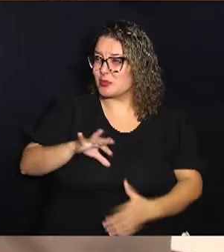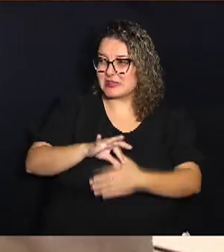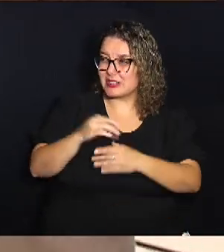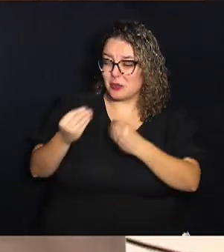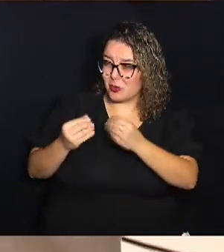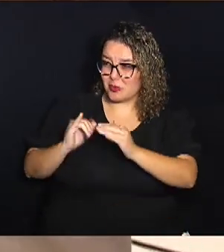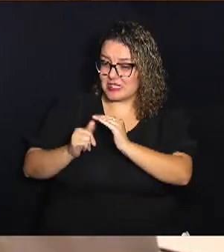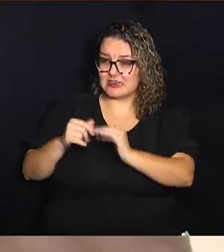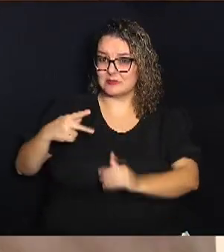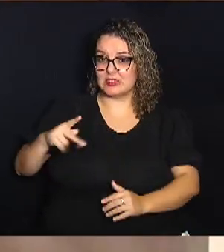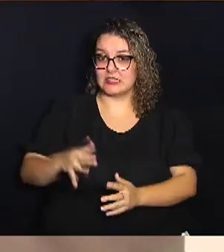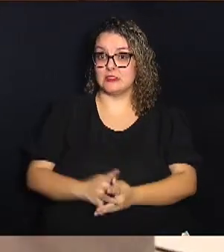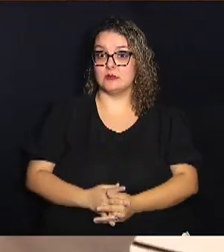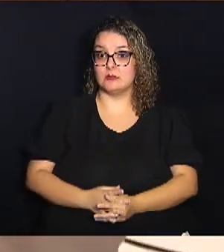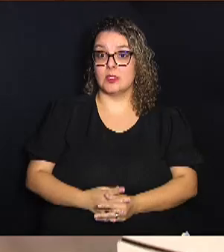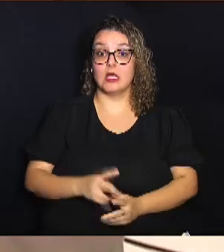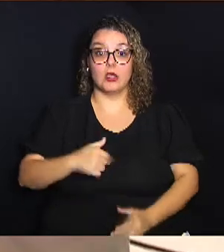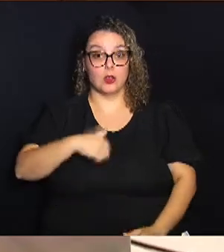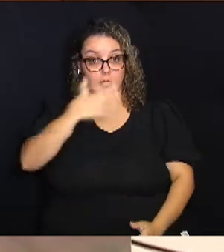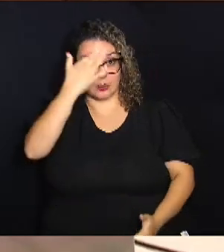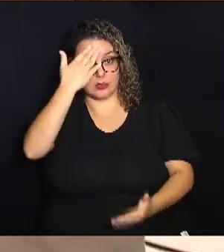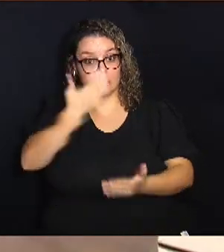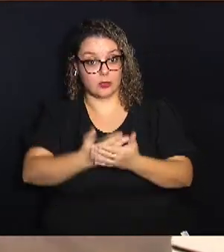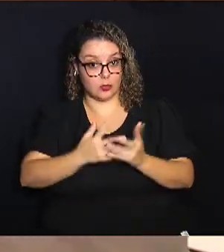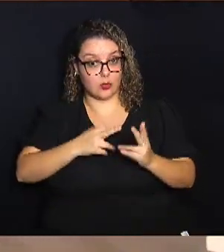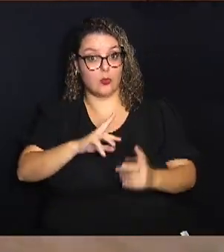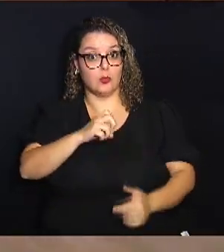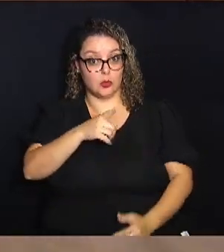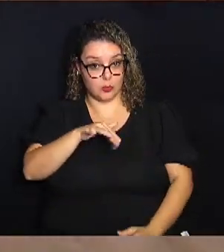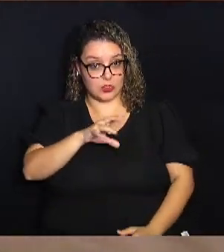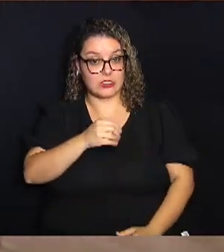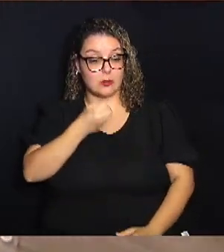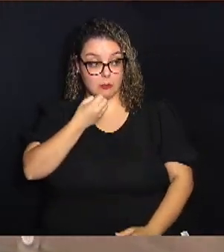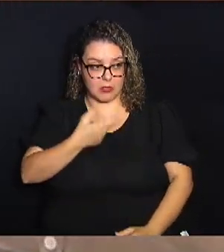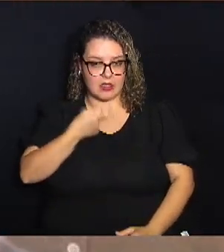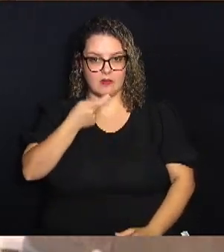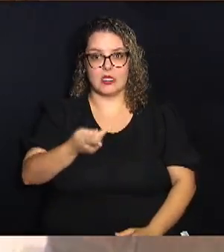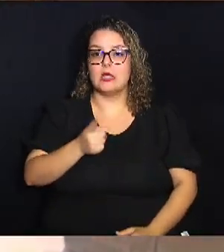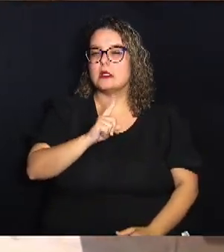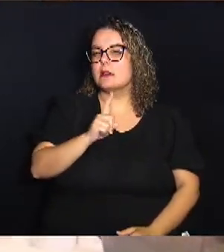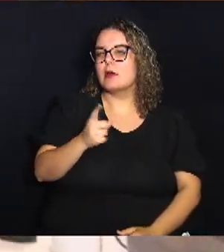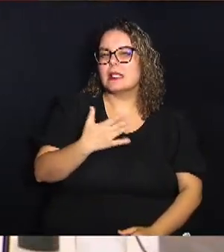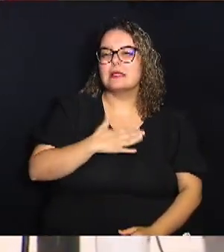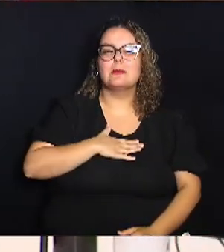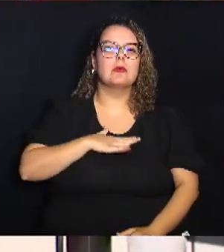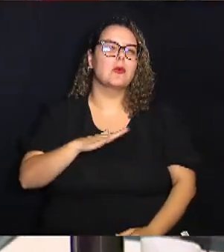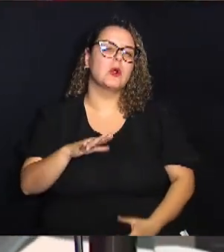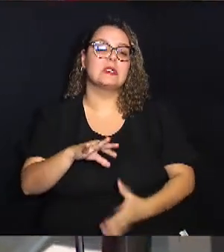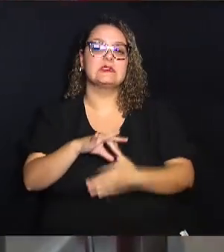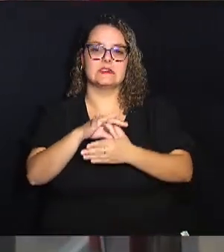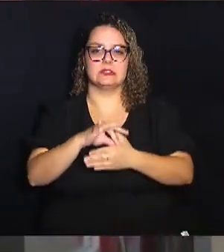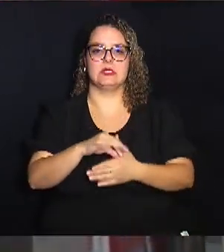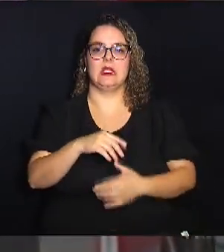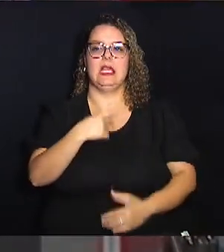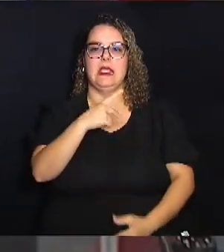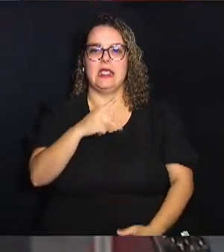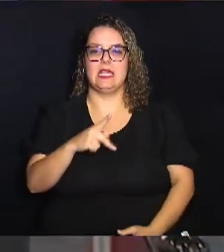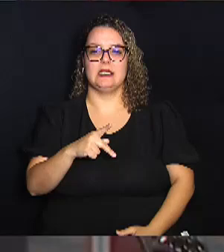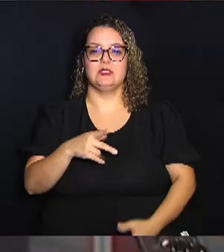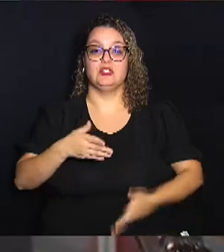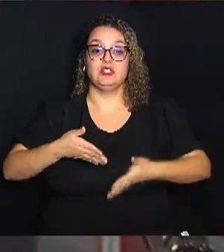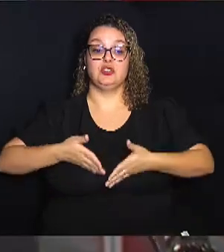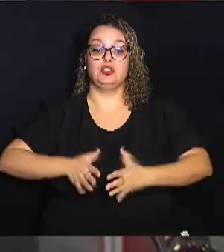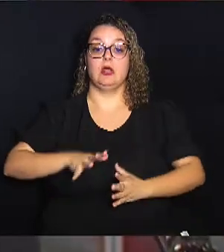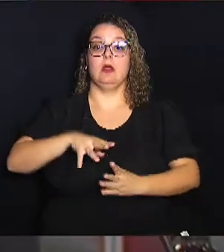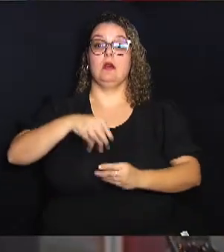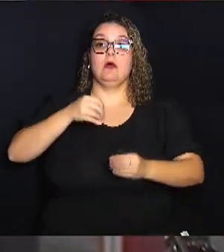de vocês? Eu acredito que, assim como o Rodrigo bem colocou, não é que eles não gostam da liderança, é que eles já nasceram com um